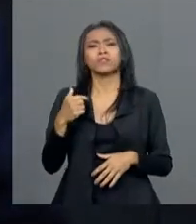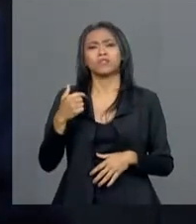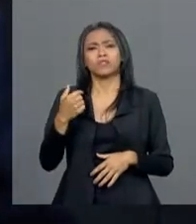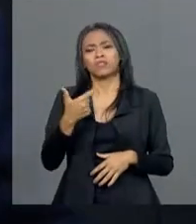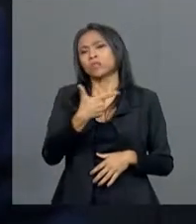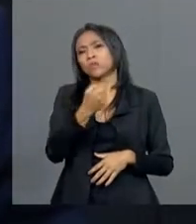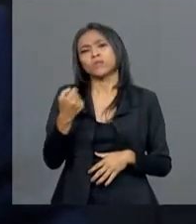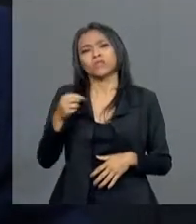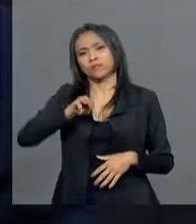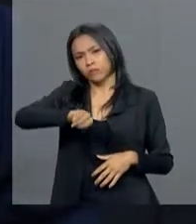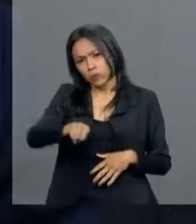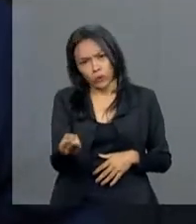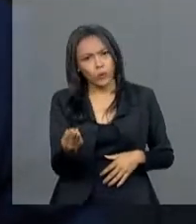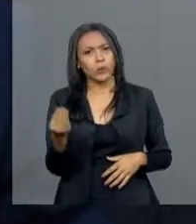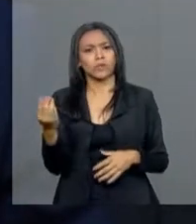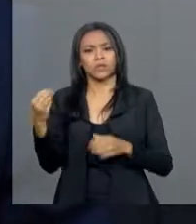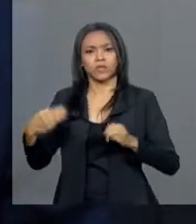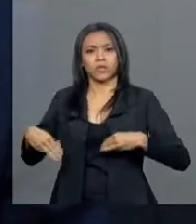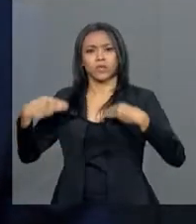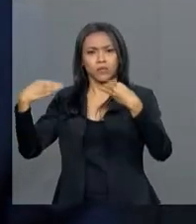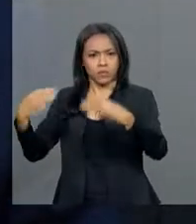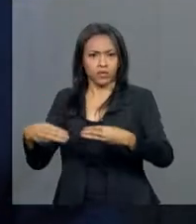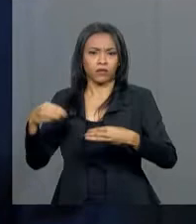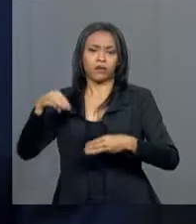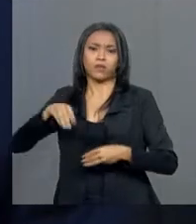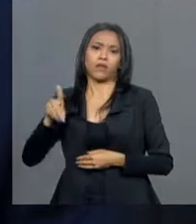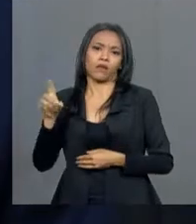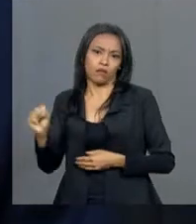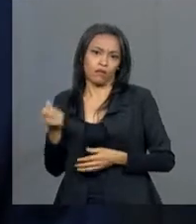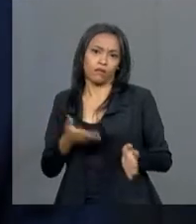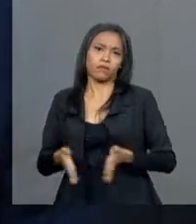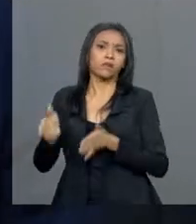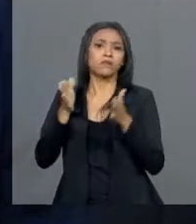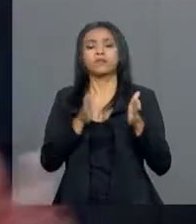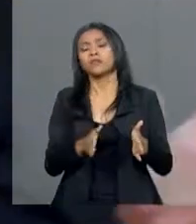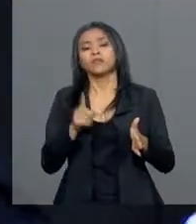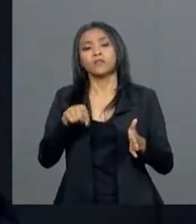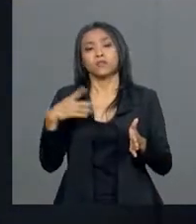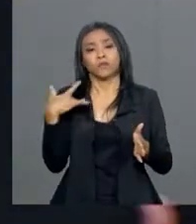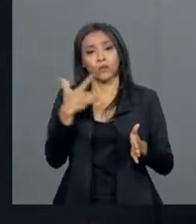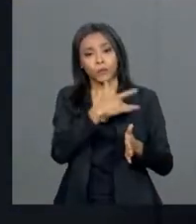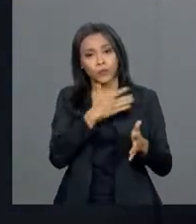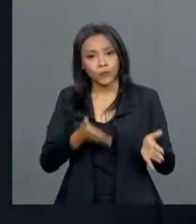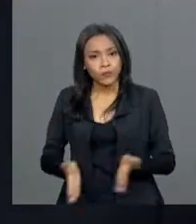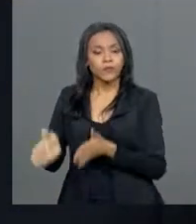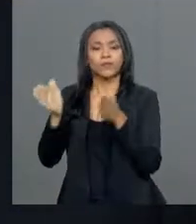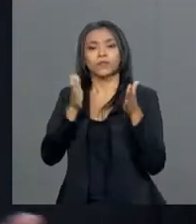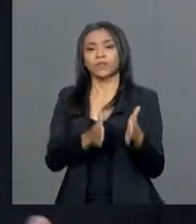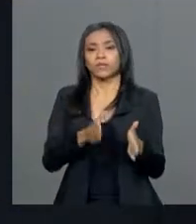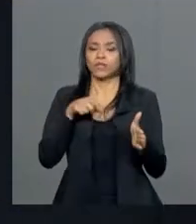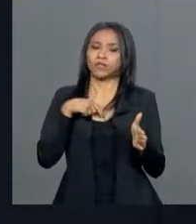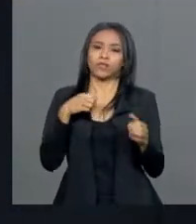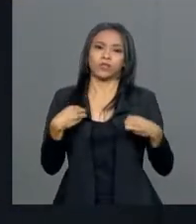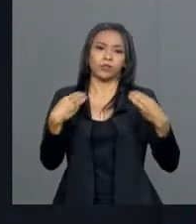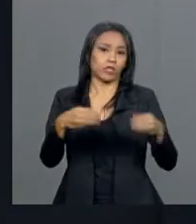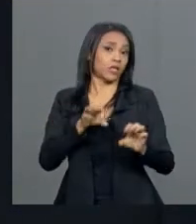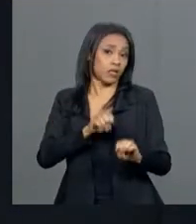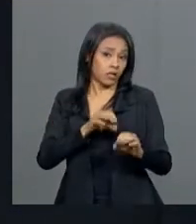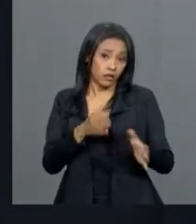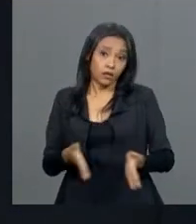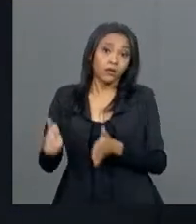é? Do Ministério do Desenvolvimento, do Ministério da Saúde, do Desenvolvimento Social, do Ministério da Educação e Saúde, da própria